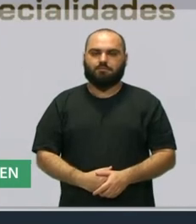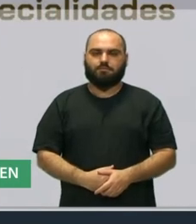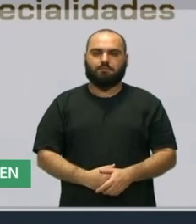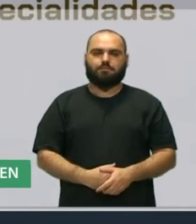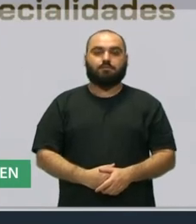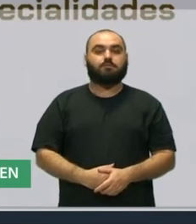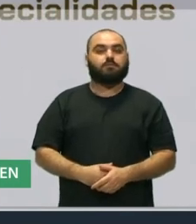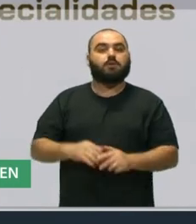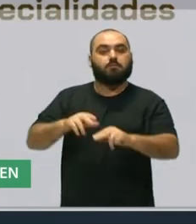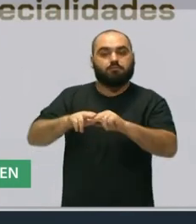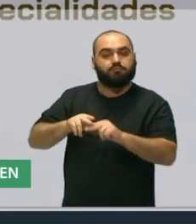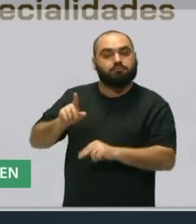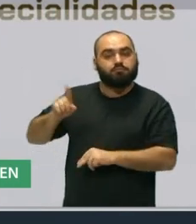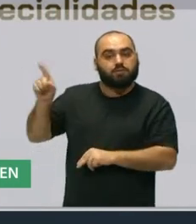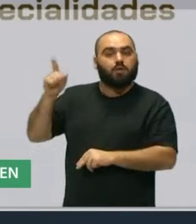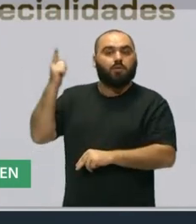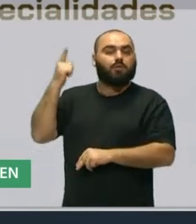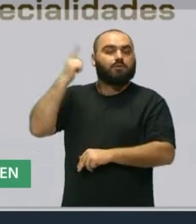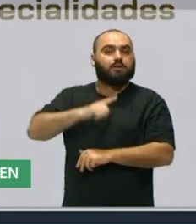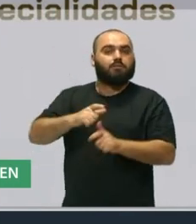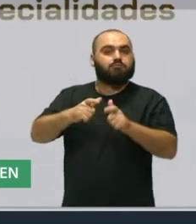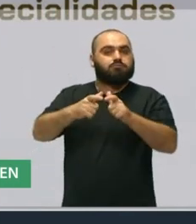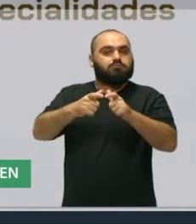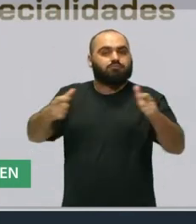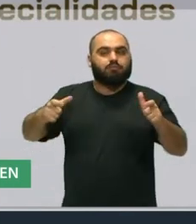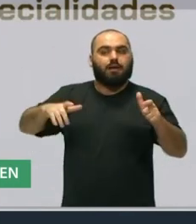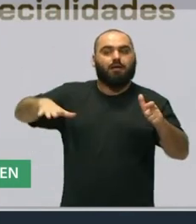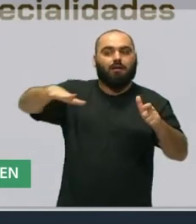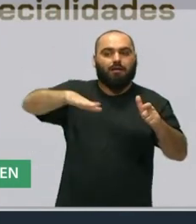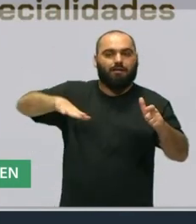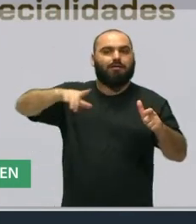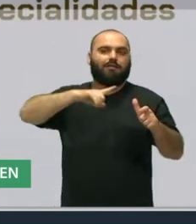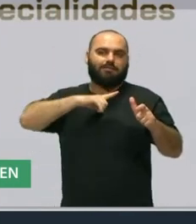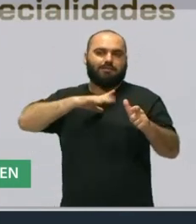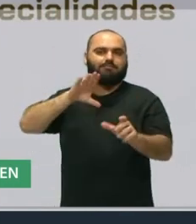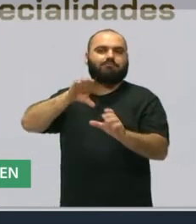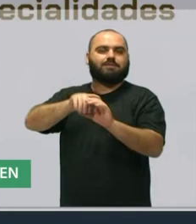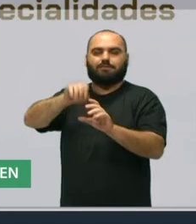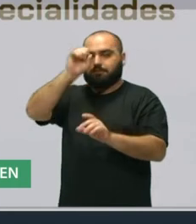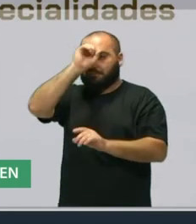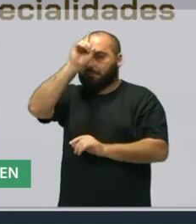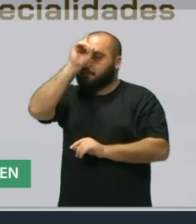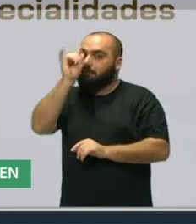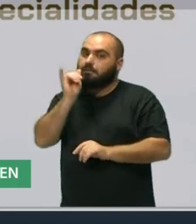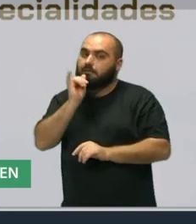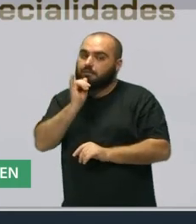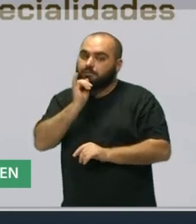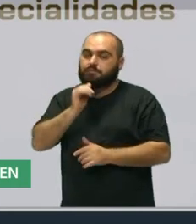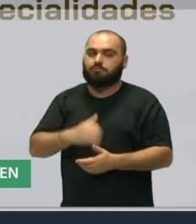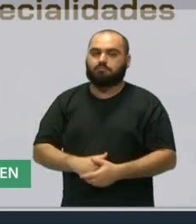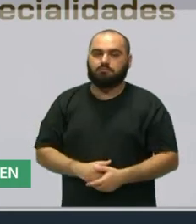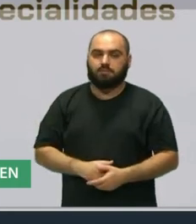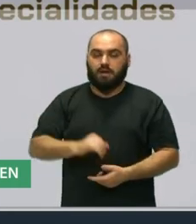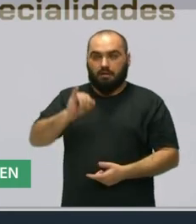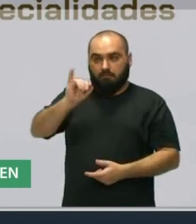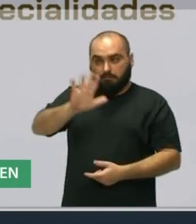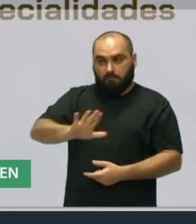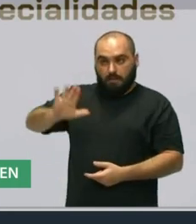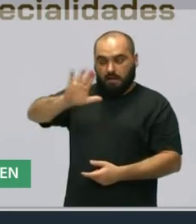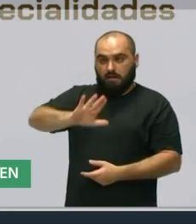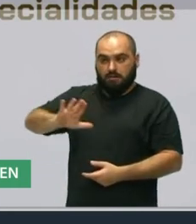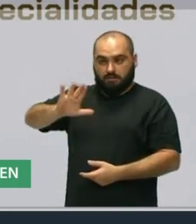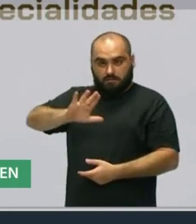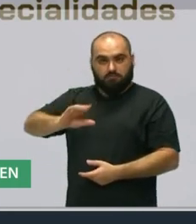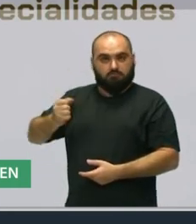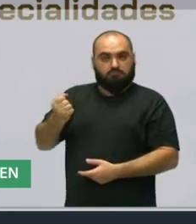E poderemos fazer a ampliação de setores já existentes. Então, por exemplo, o centro de diagnóstico por imagem, ele sai de um